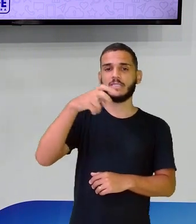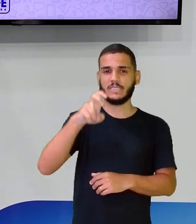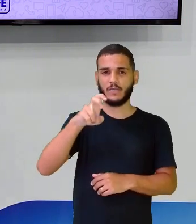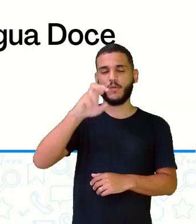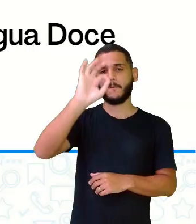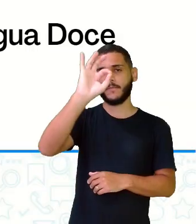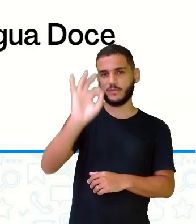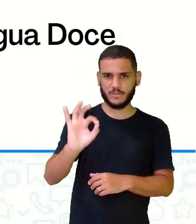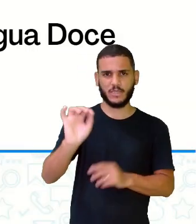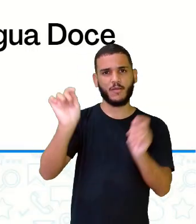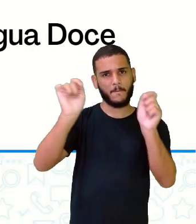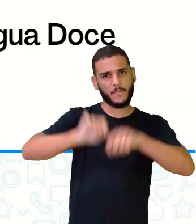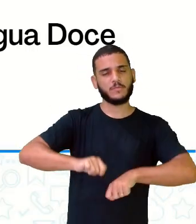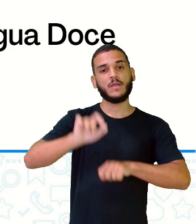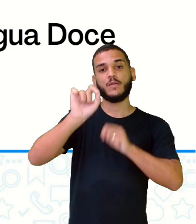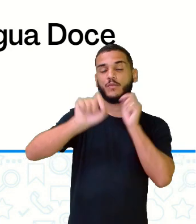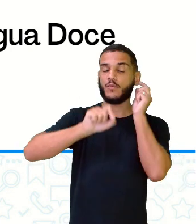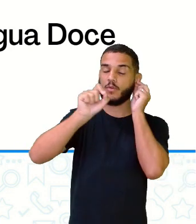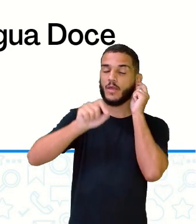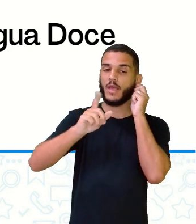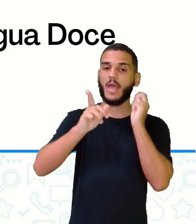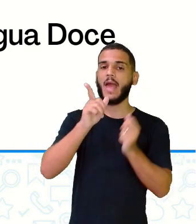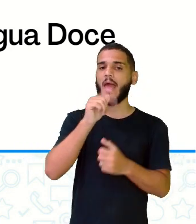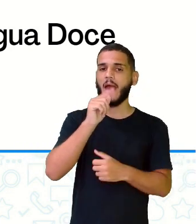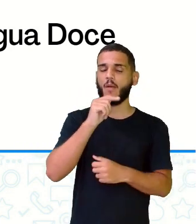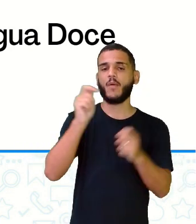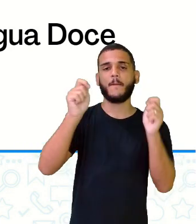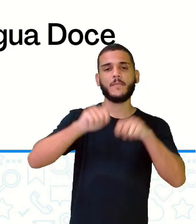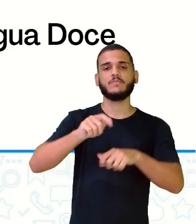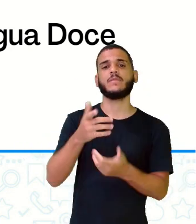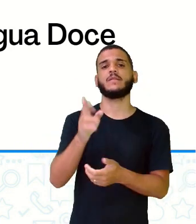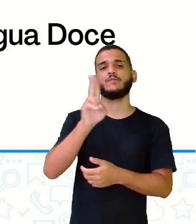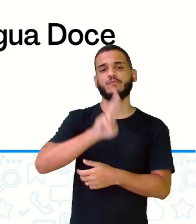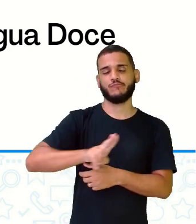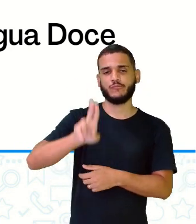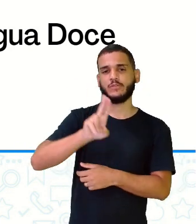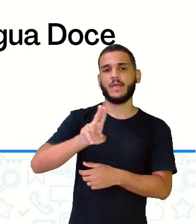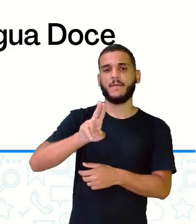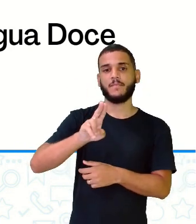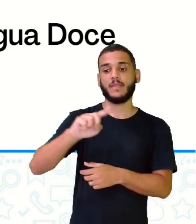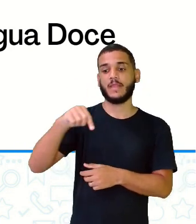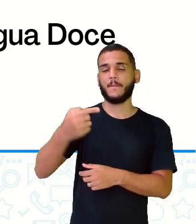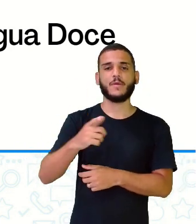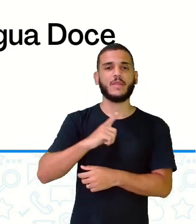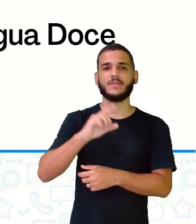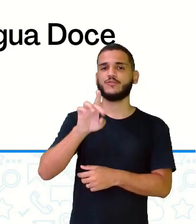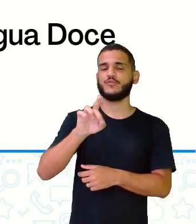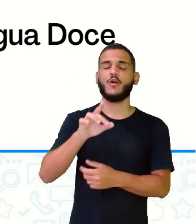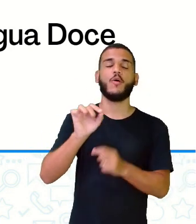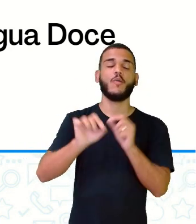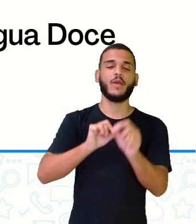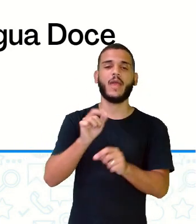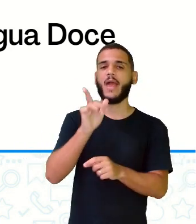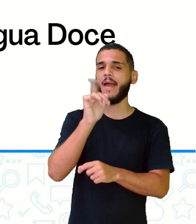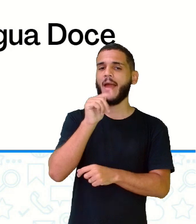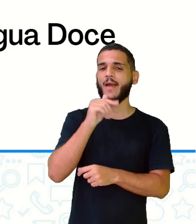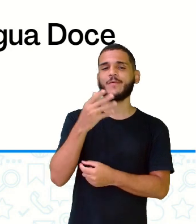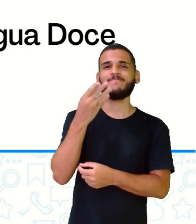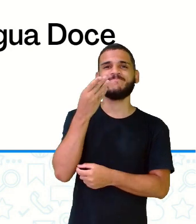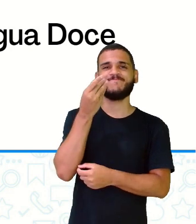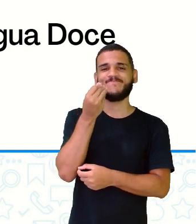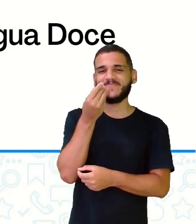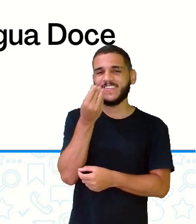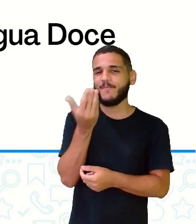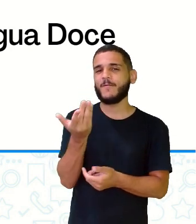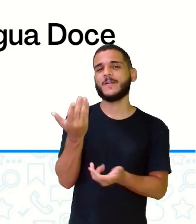2,5% é de água doce. O resto é tudo água salgada ou imprópria para o consumo, aquela que a gente consegue